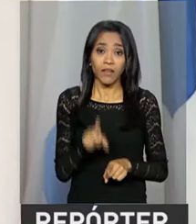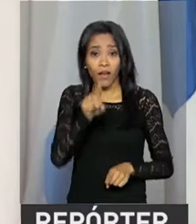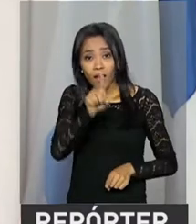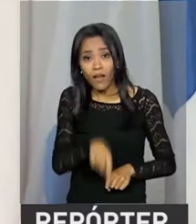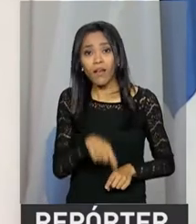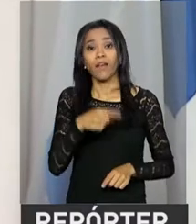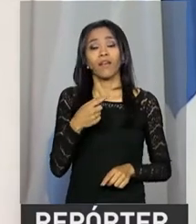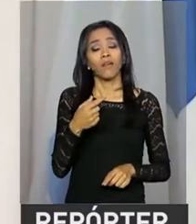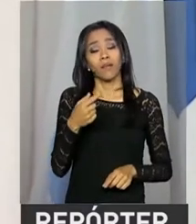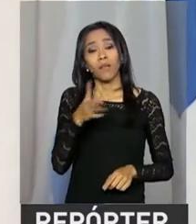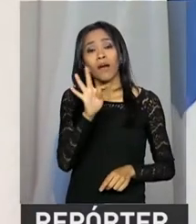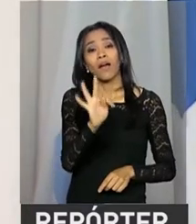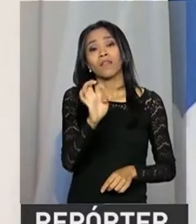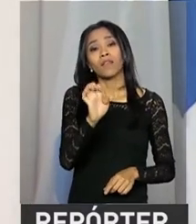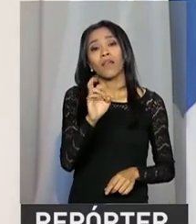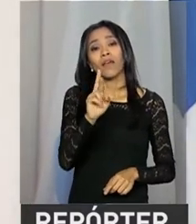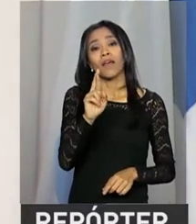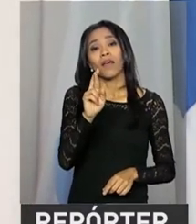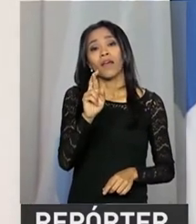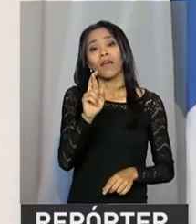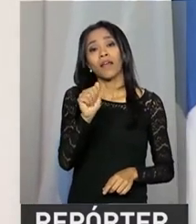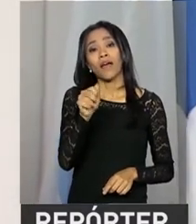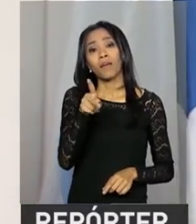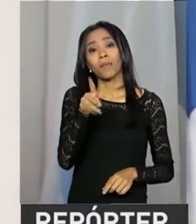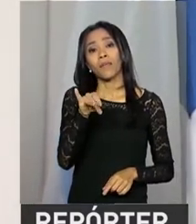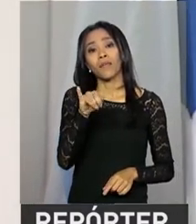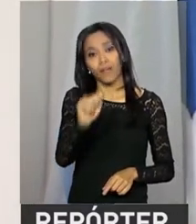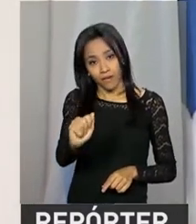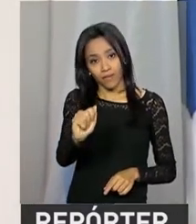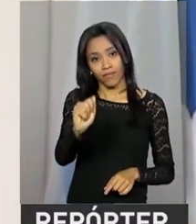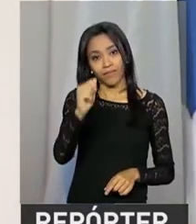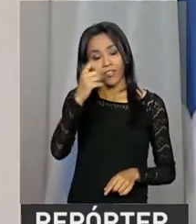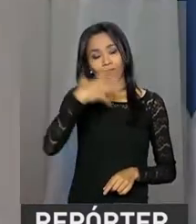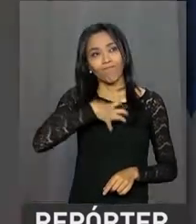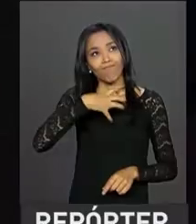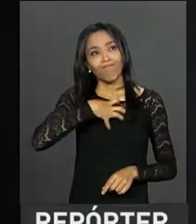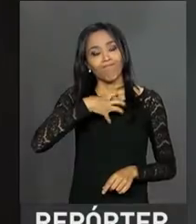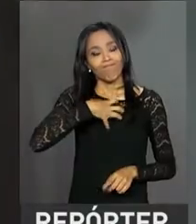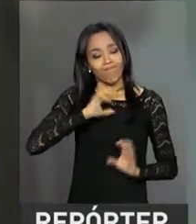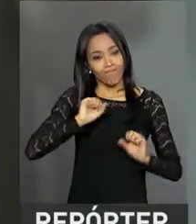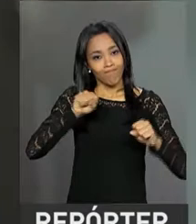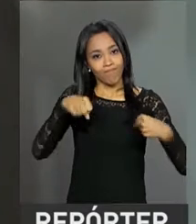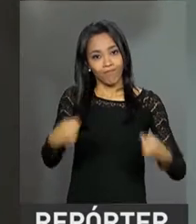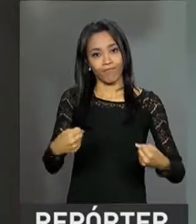terapia de recuperação de reabilitação